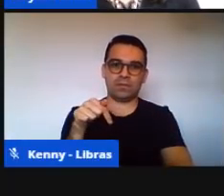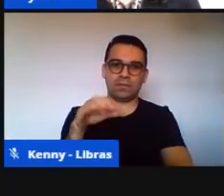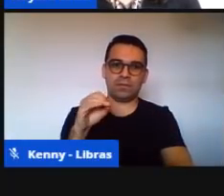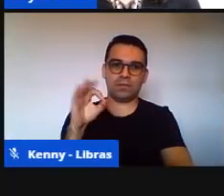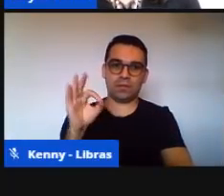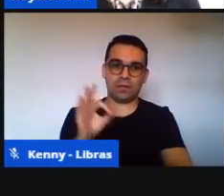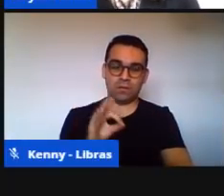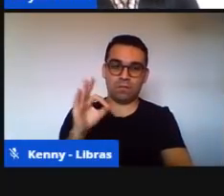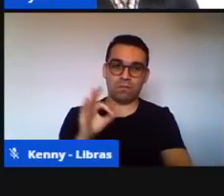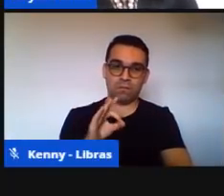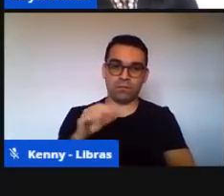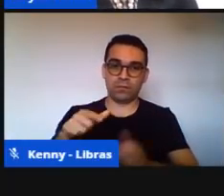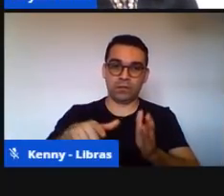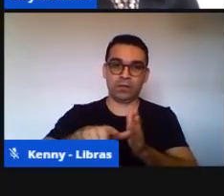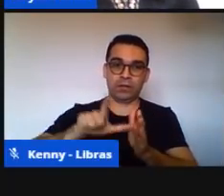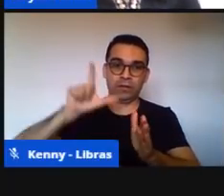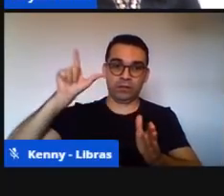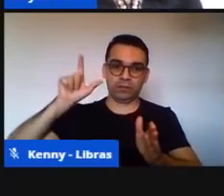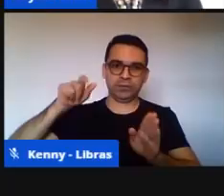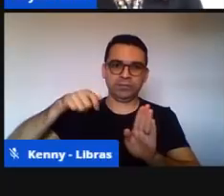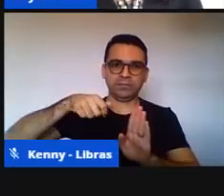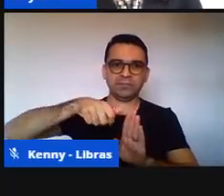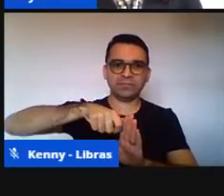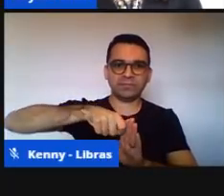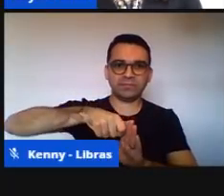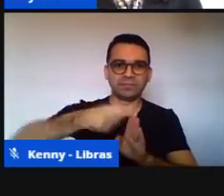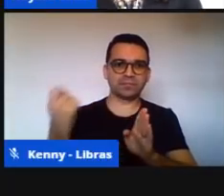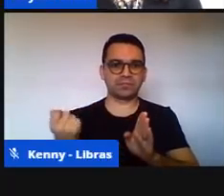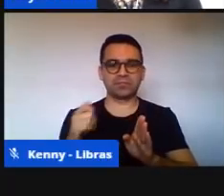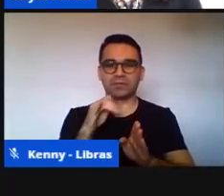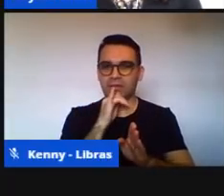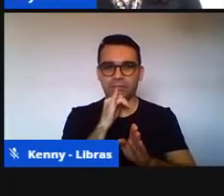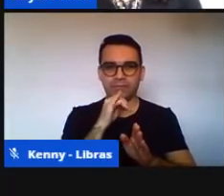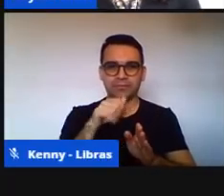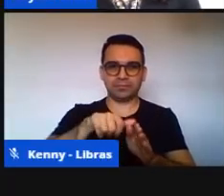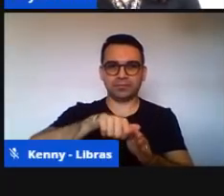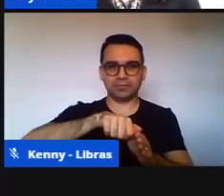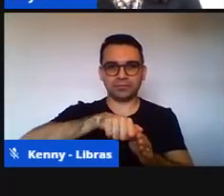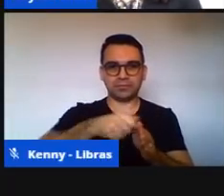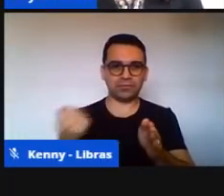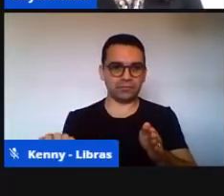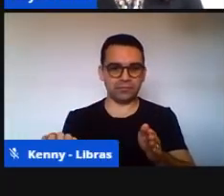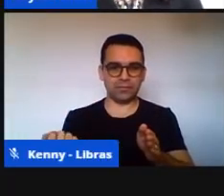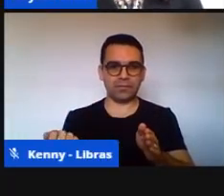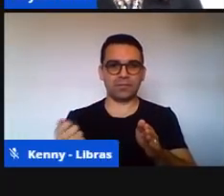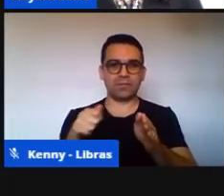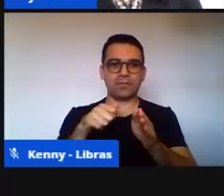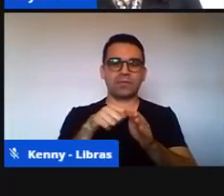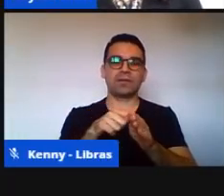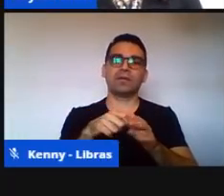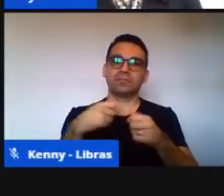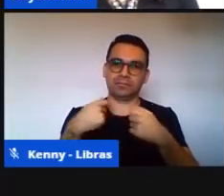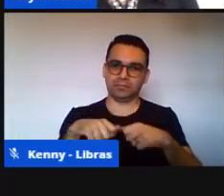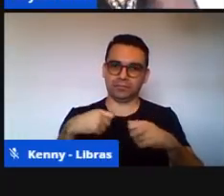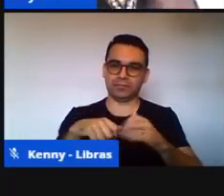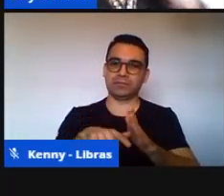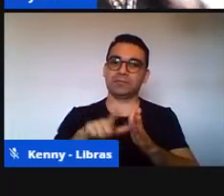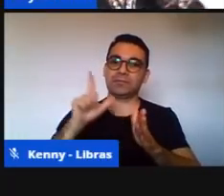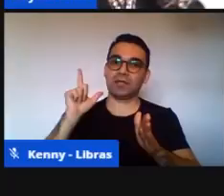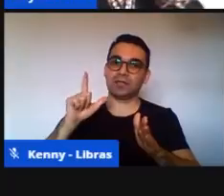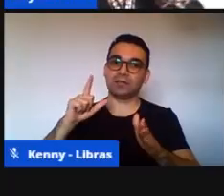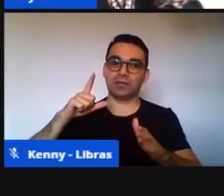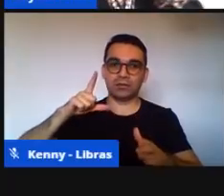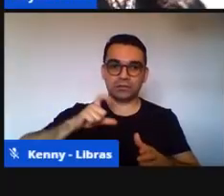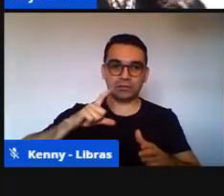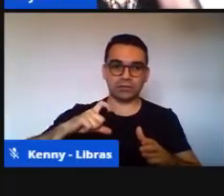consumo, ou qualquer outro recipiente, né, onde o leite estiver armazenado. A gente vai, depois de aplicar o álcool